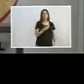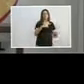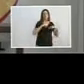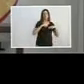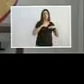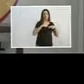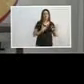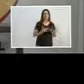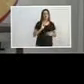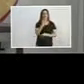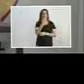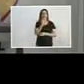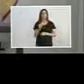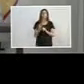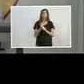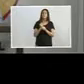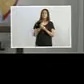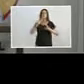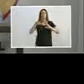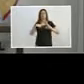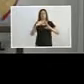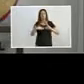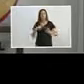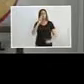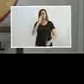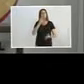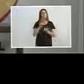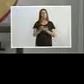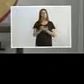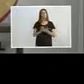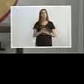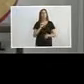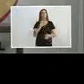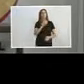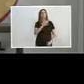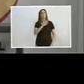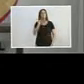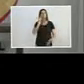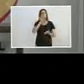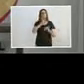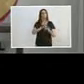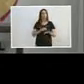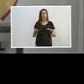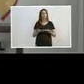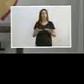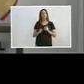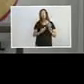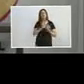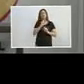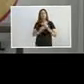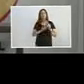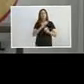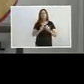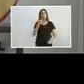vai dar prosseguimento para aquilo que mais ampara o poder do vereador, que